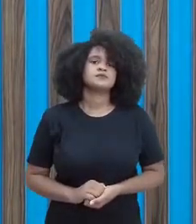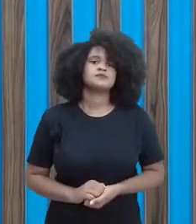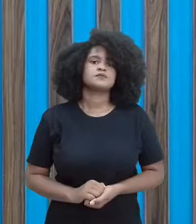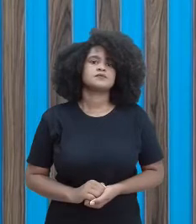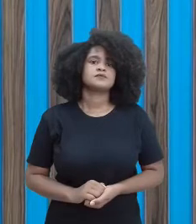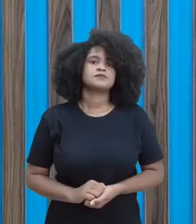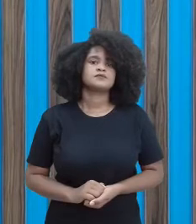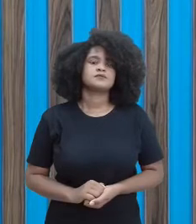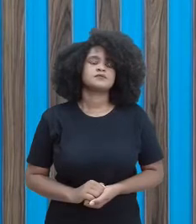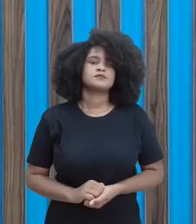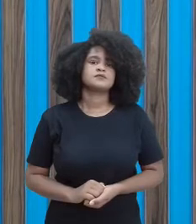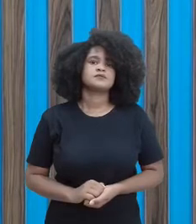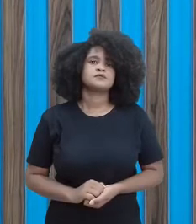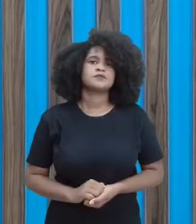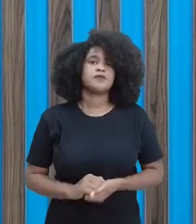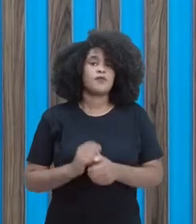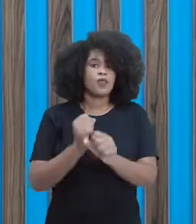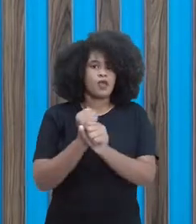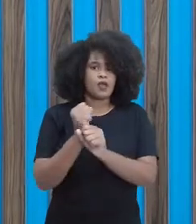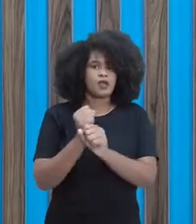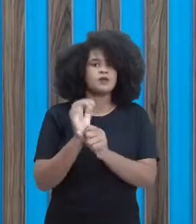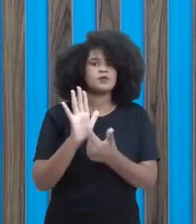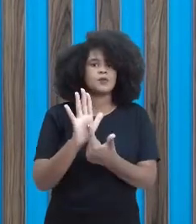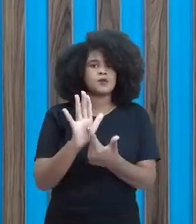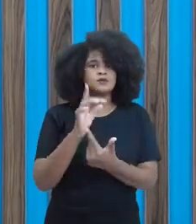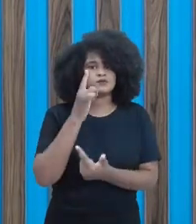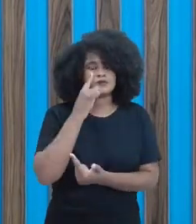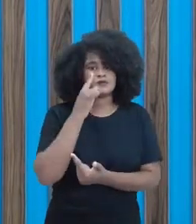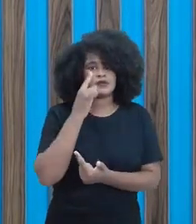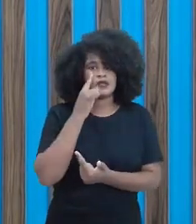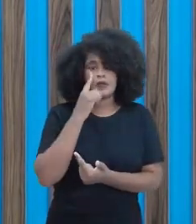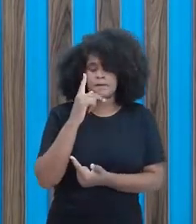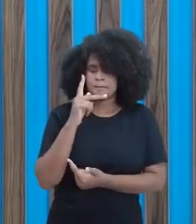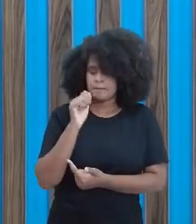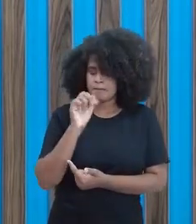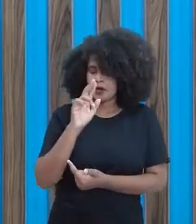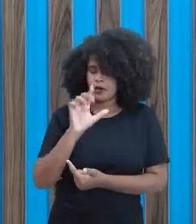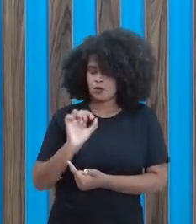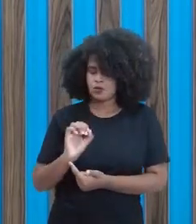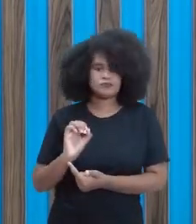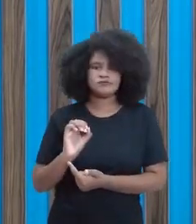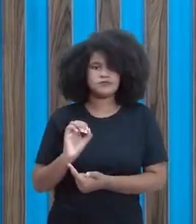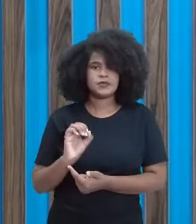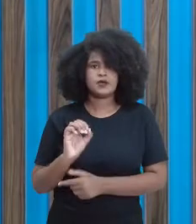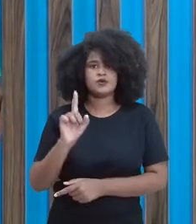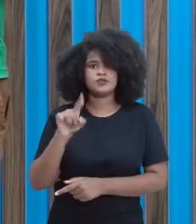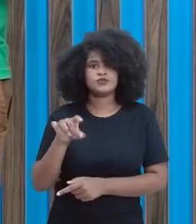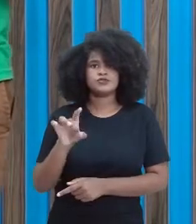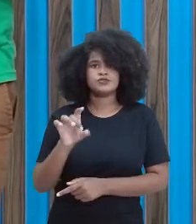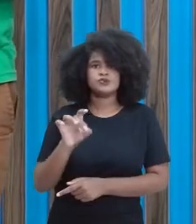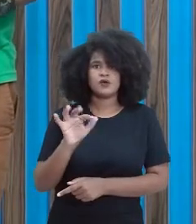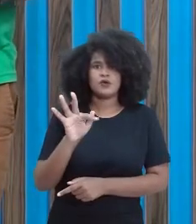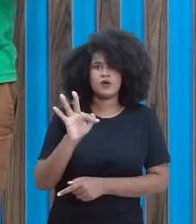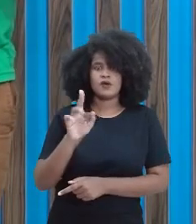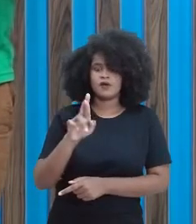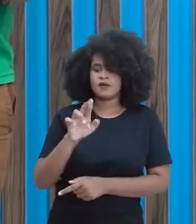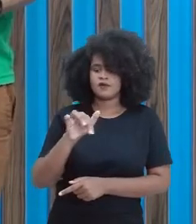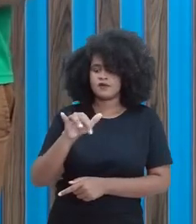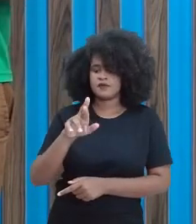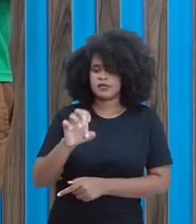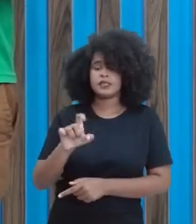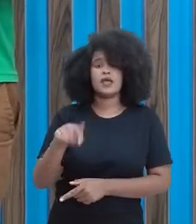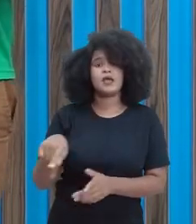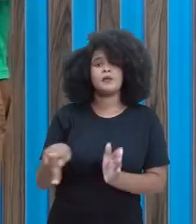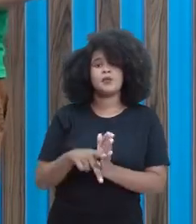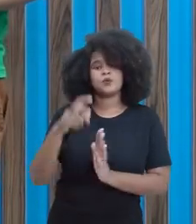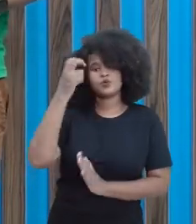Perceba que não fala Paulo Freire, fala pelo sobrenome, então isso é uma cultura nossa de falar o nome e sobrenome,